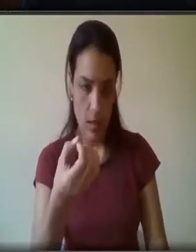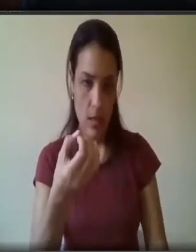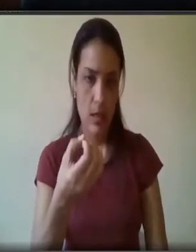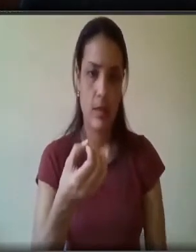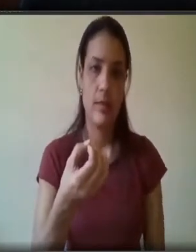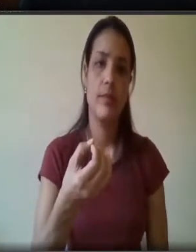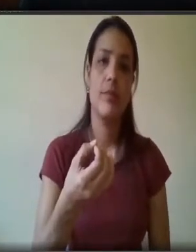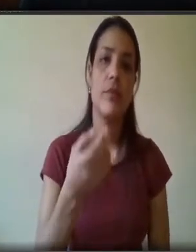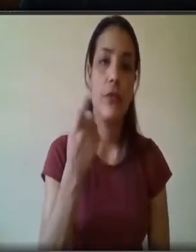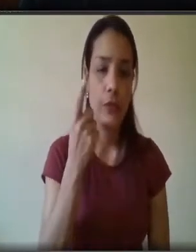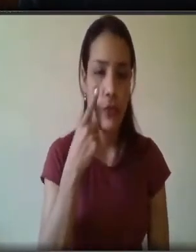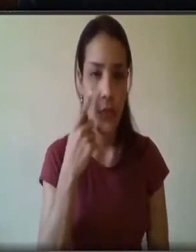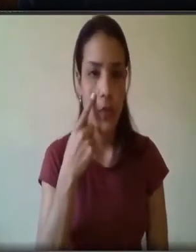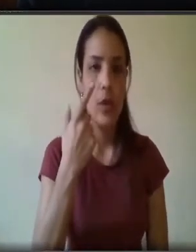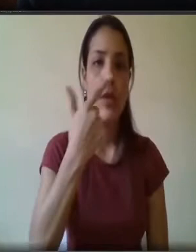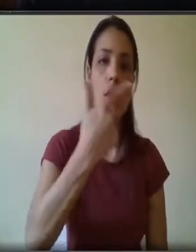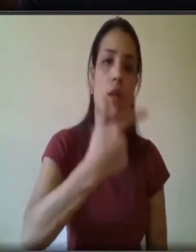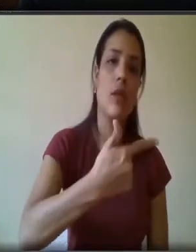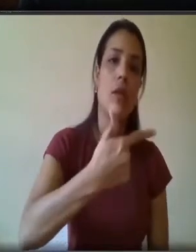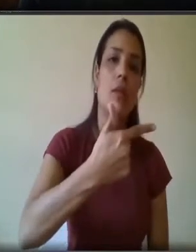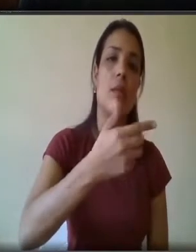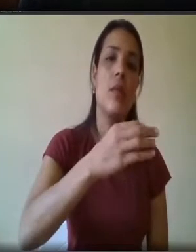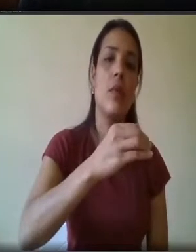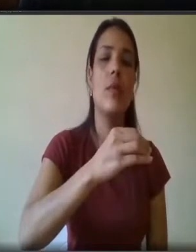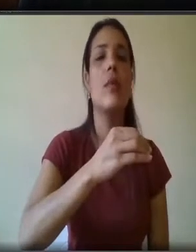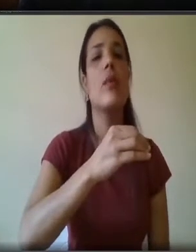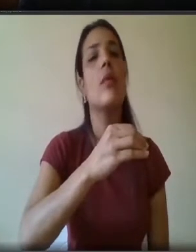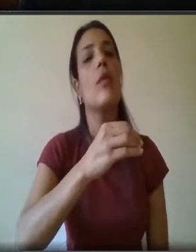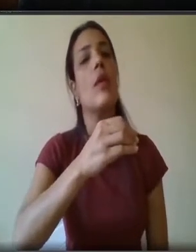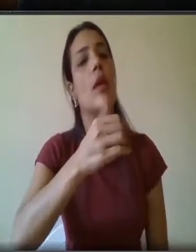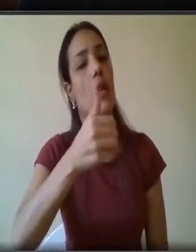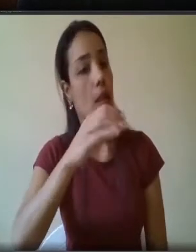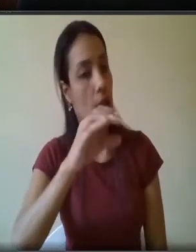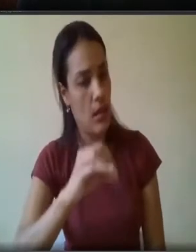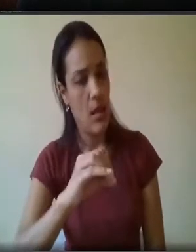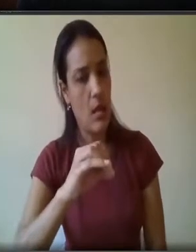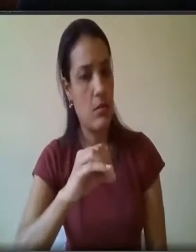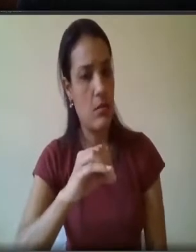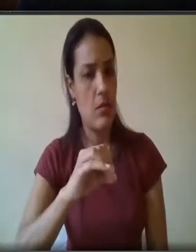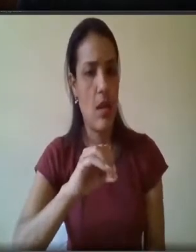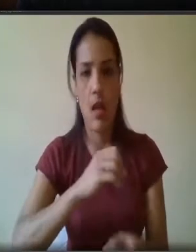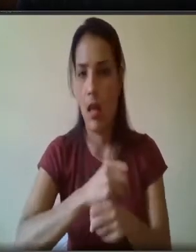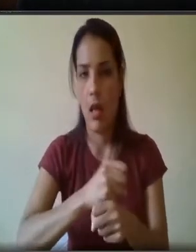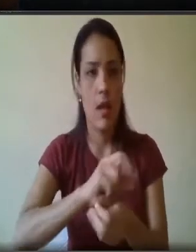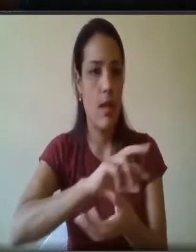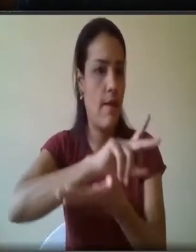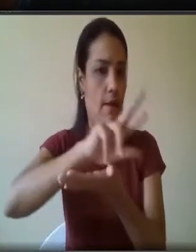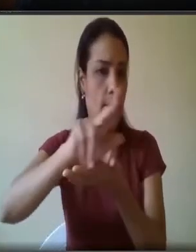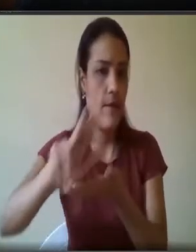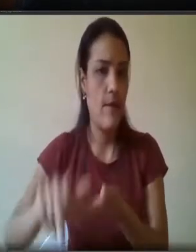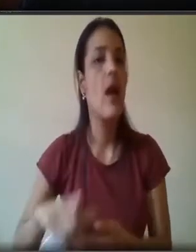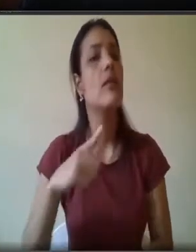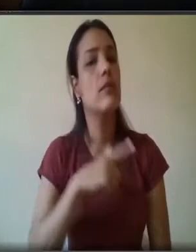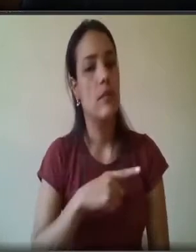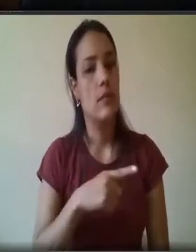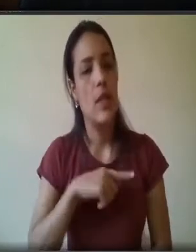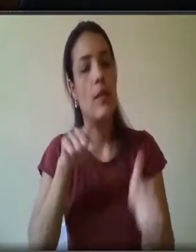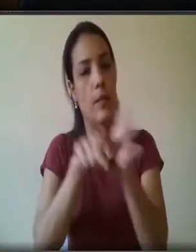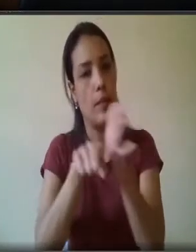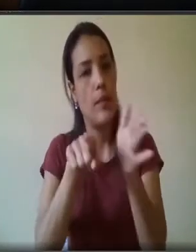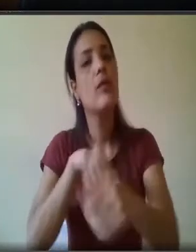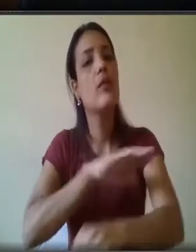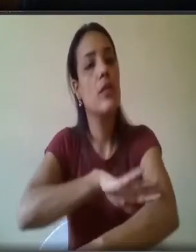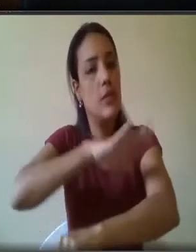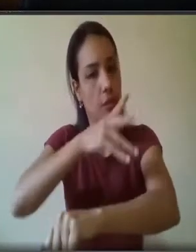2017, caiu 2009, caiu 2010, tá? Aí depois a gente volta 2014, lá